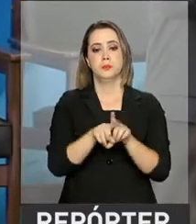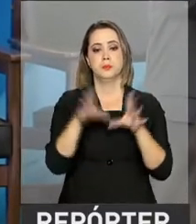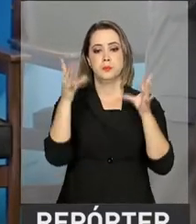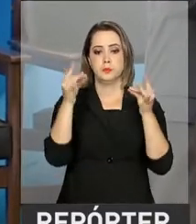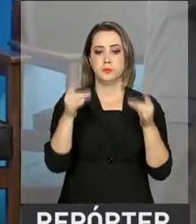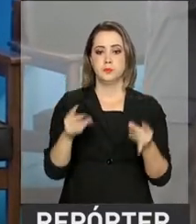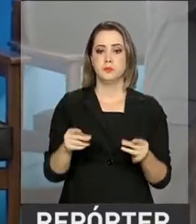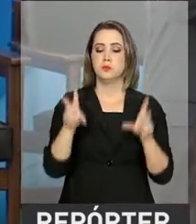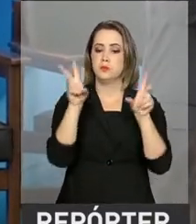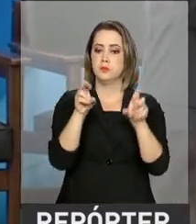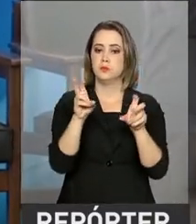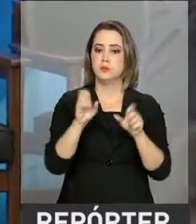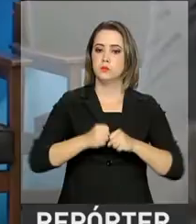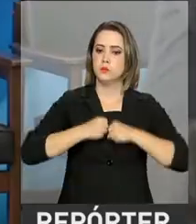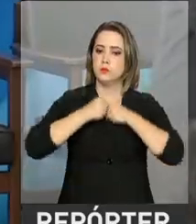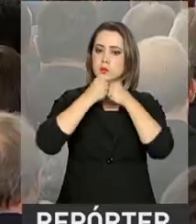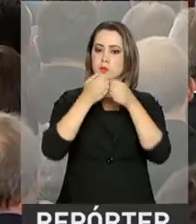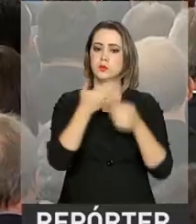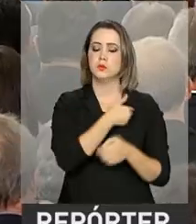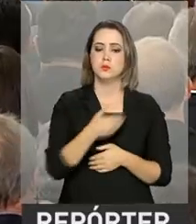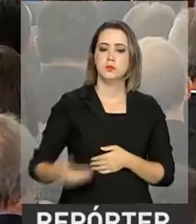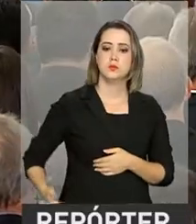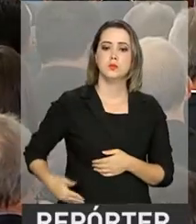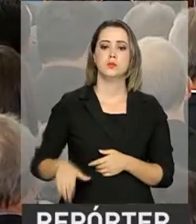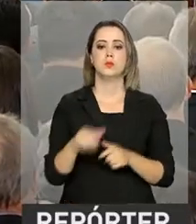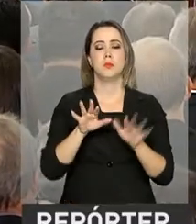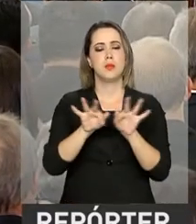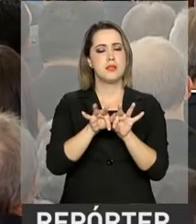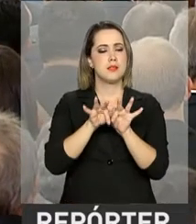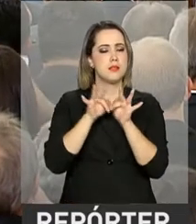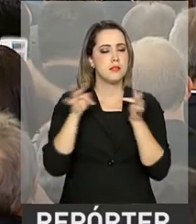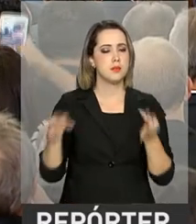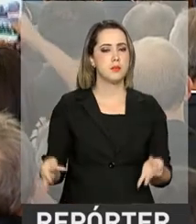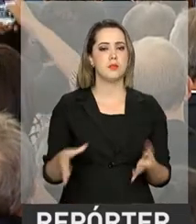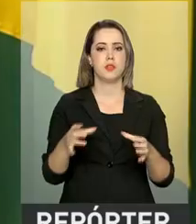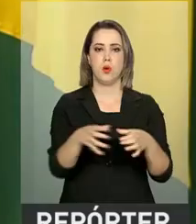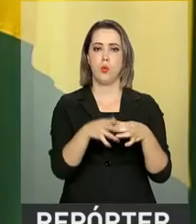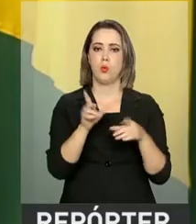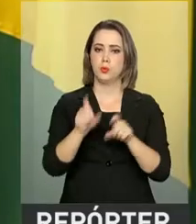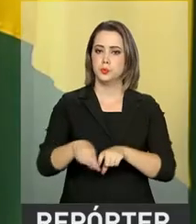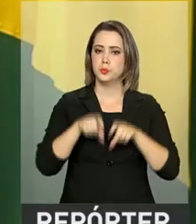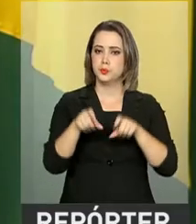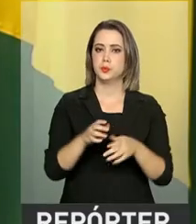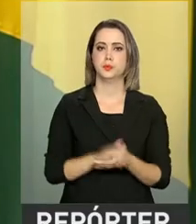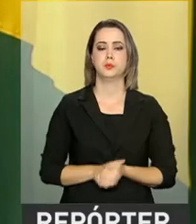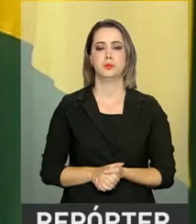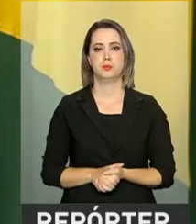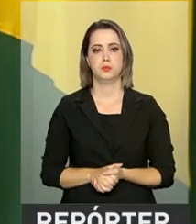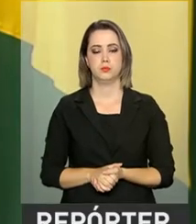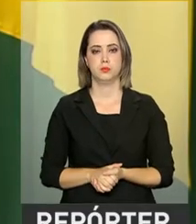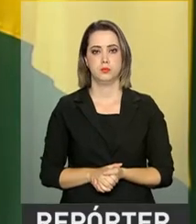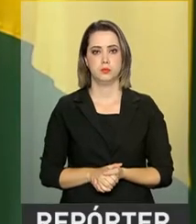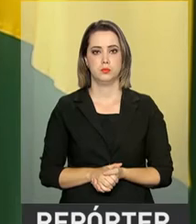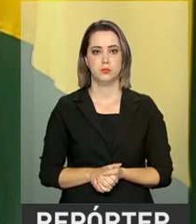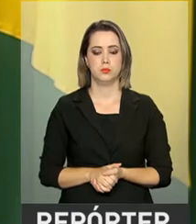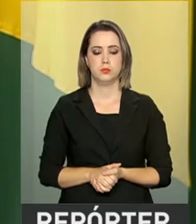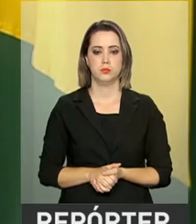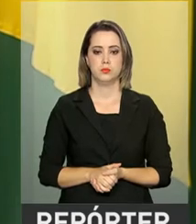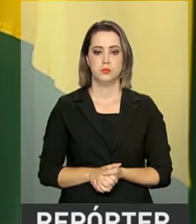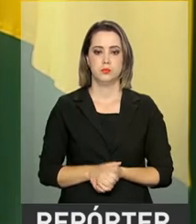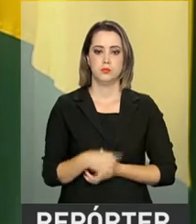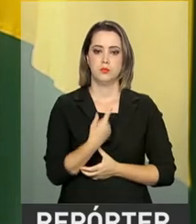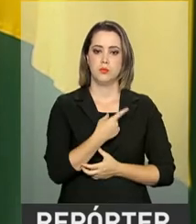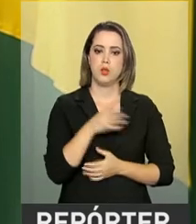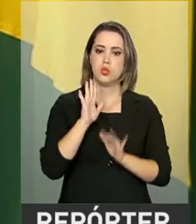que o texto faz parte de um esforço do governo para desburocratização do setor embora nós tenhamos foram anunciados aqui